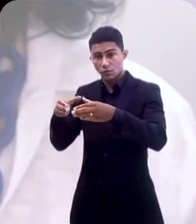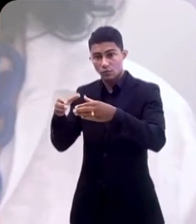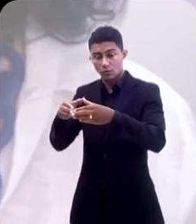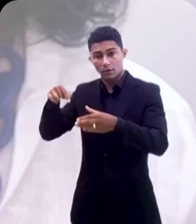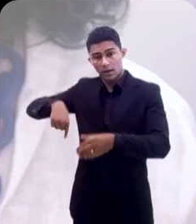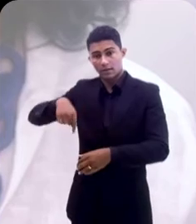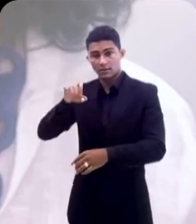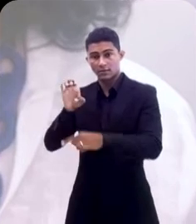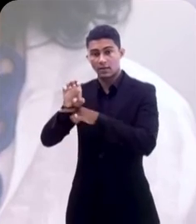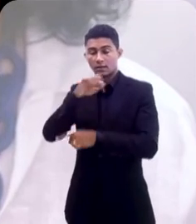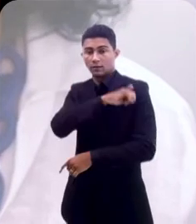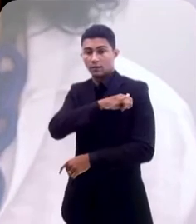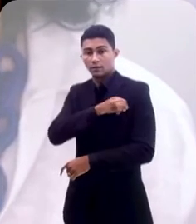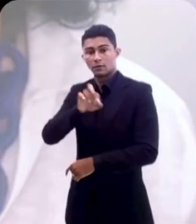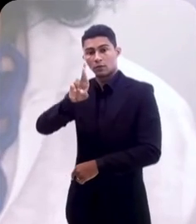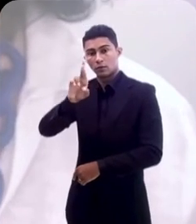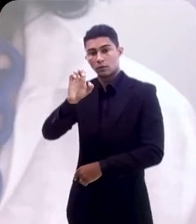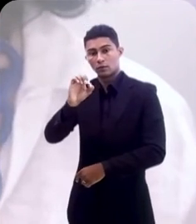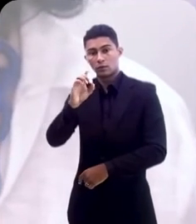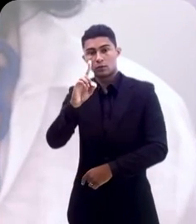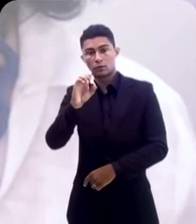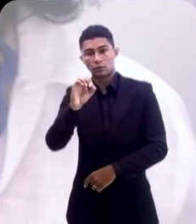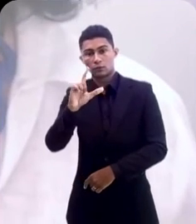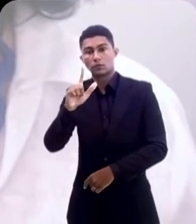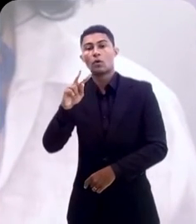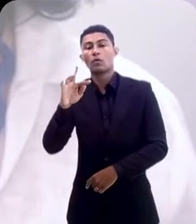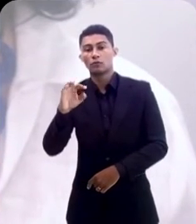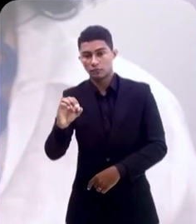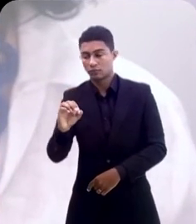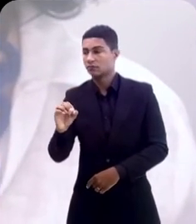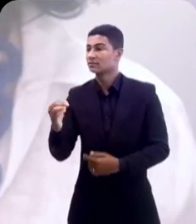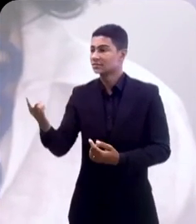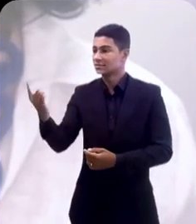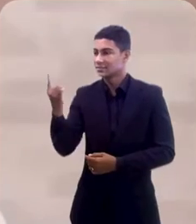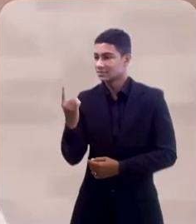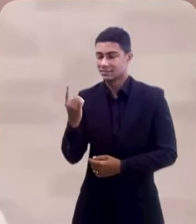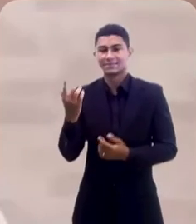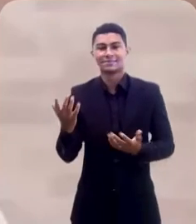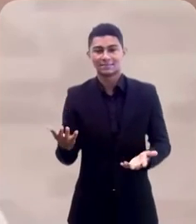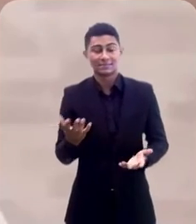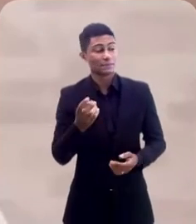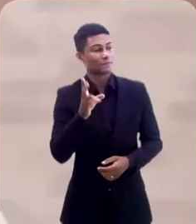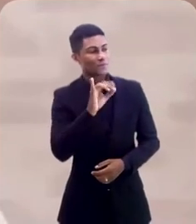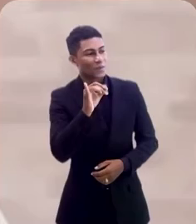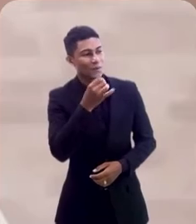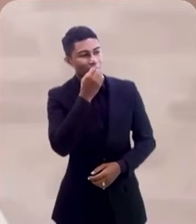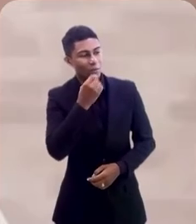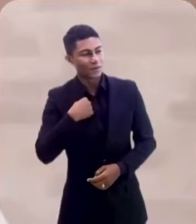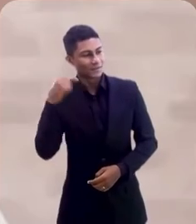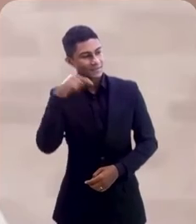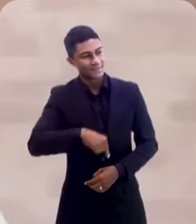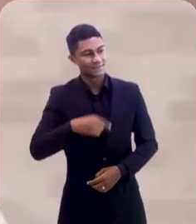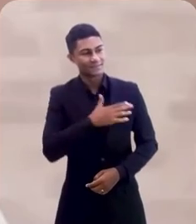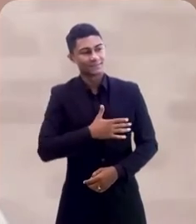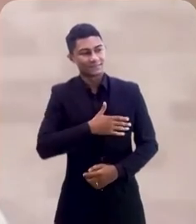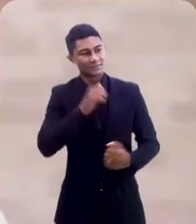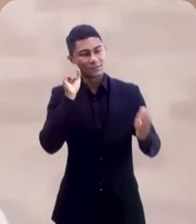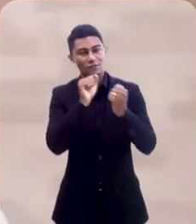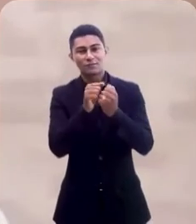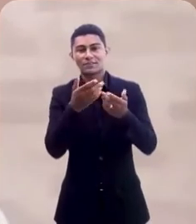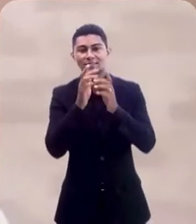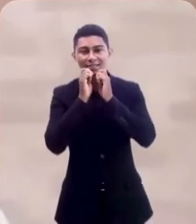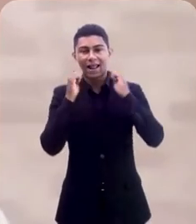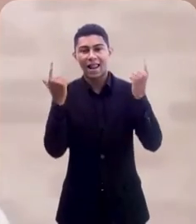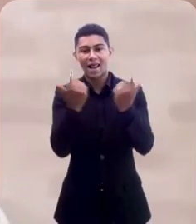da Agricultura do Estado do Rio, Rodolfo Tavares. Oi, doutor Rodolfo. Oi, Geisa. Muito prazer em estar junto com vocês da